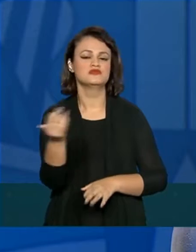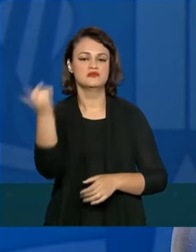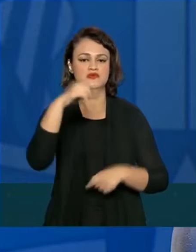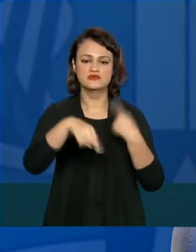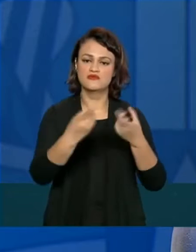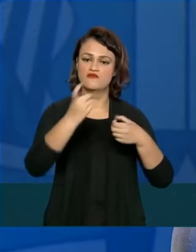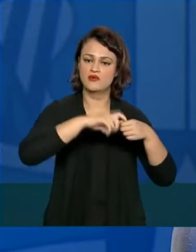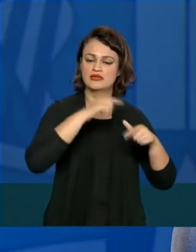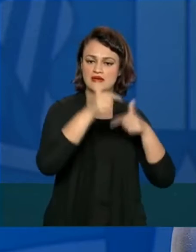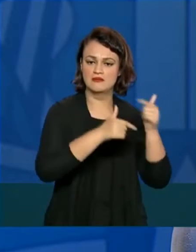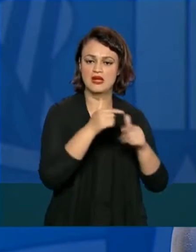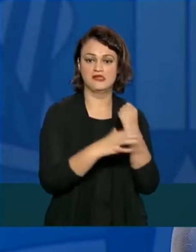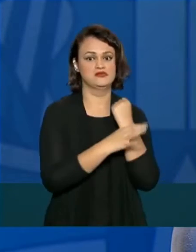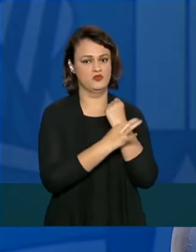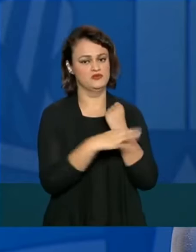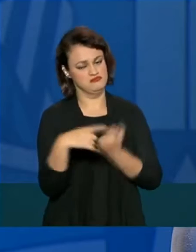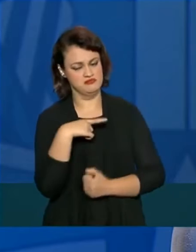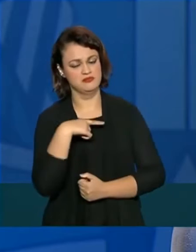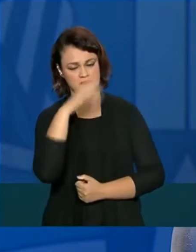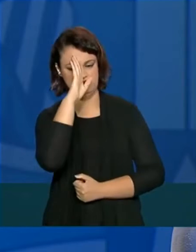de uma maneira segura.